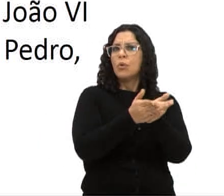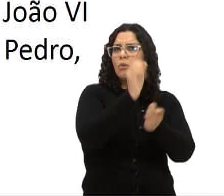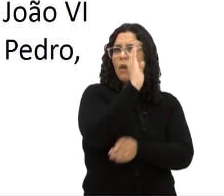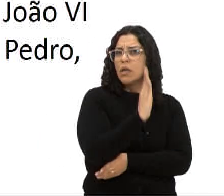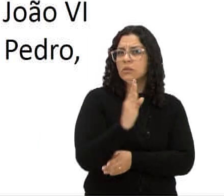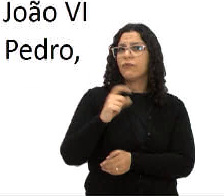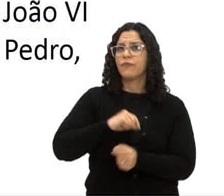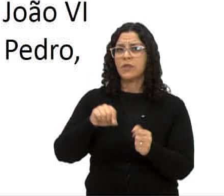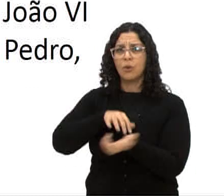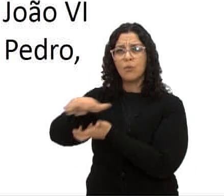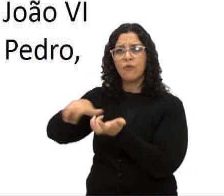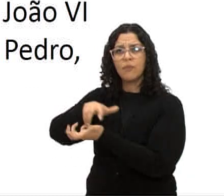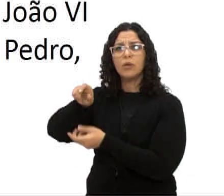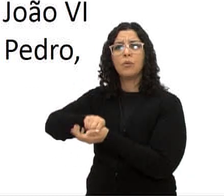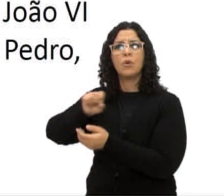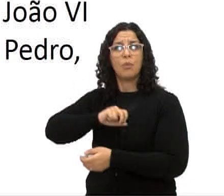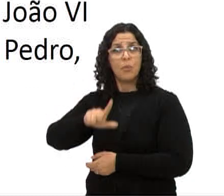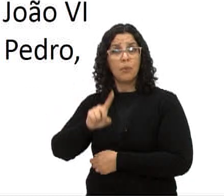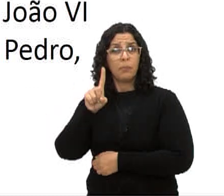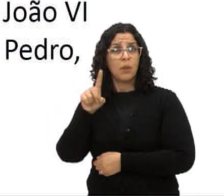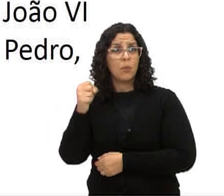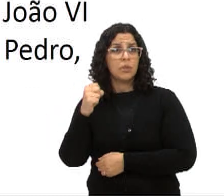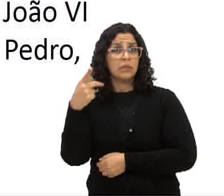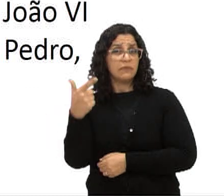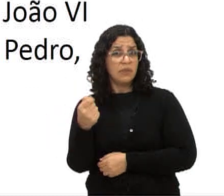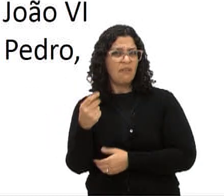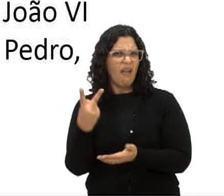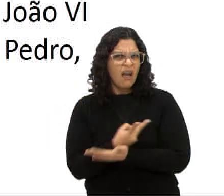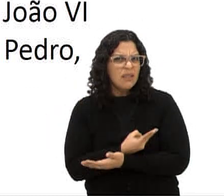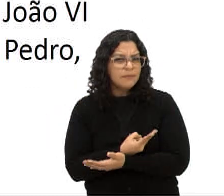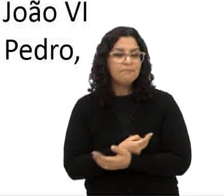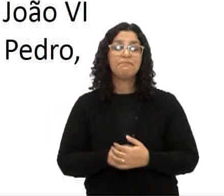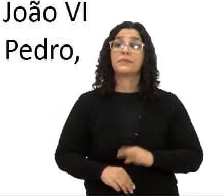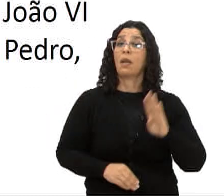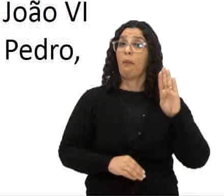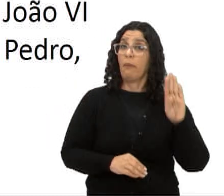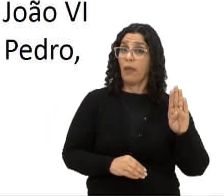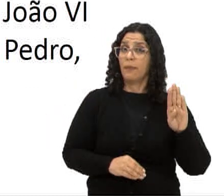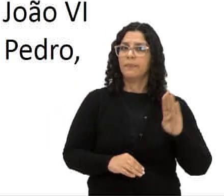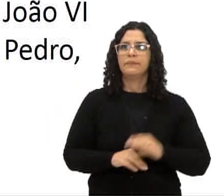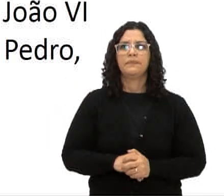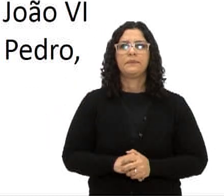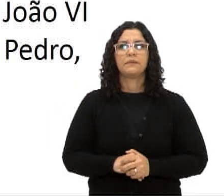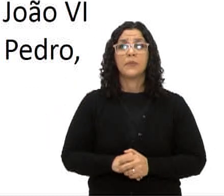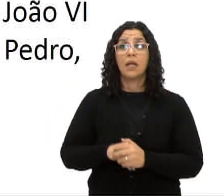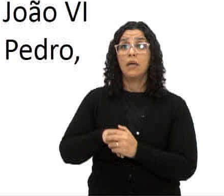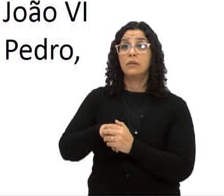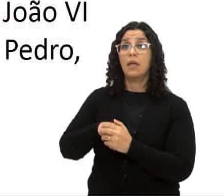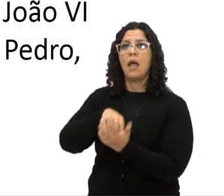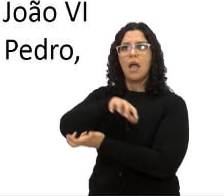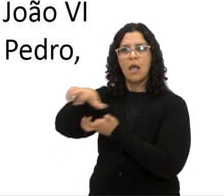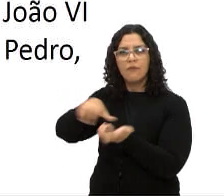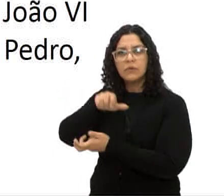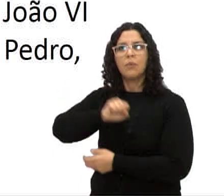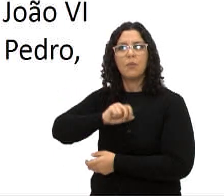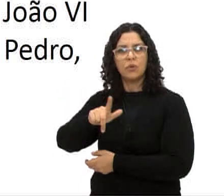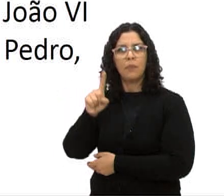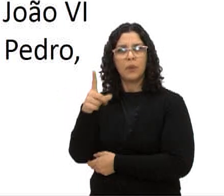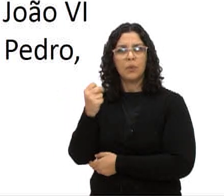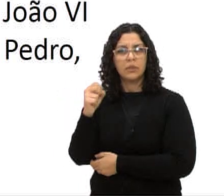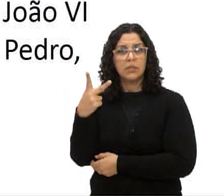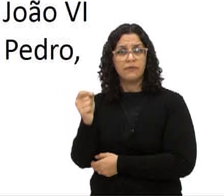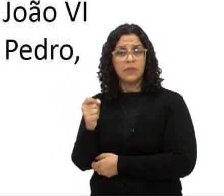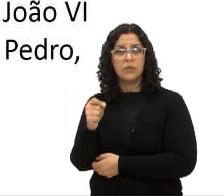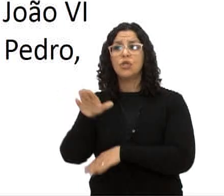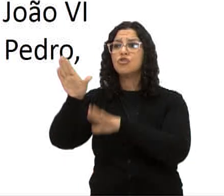do Porto, 1820. Será que essa é incorreta? B. Os revolucionários portugueses de 1820 convocaram